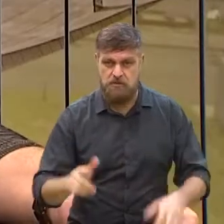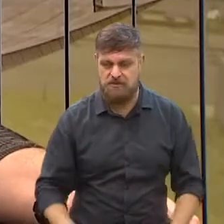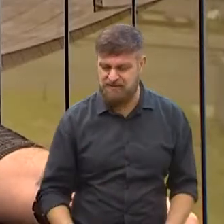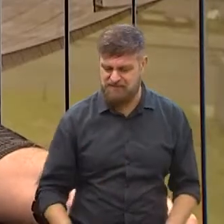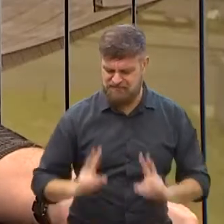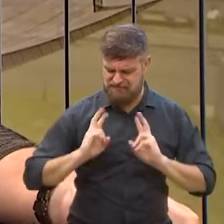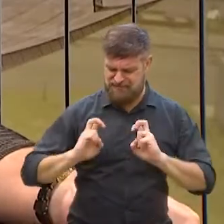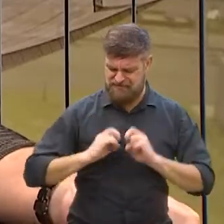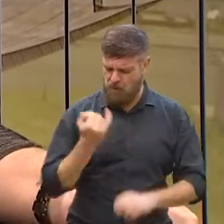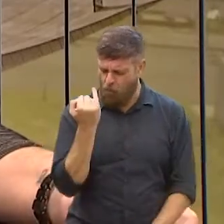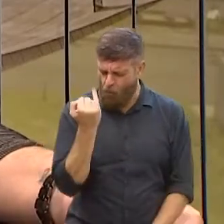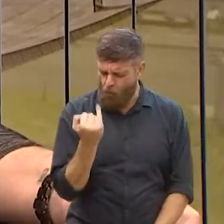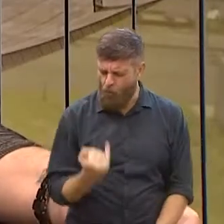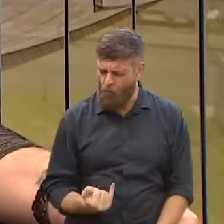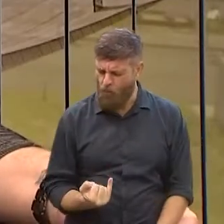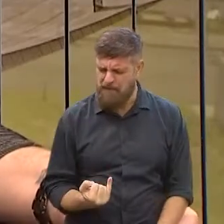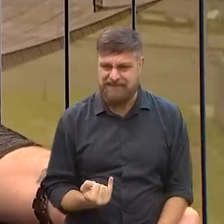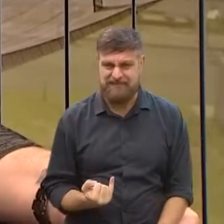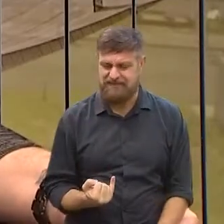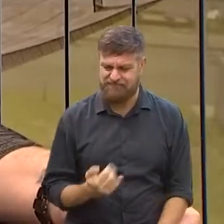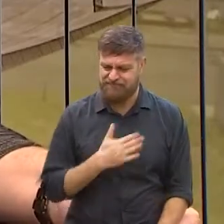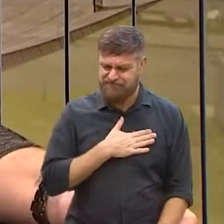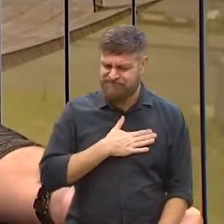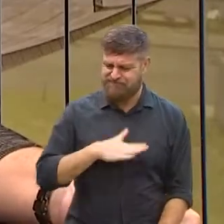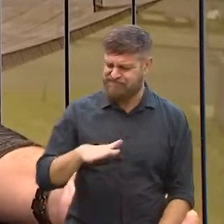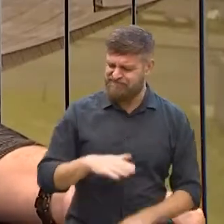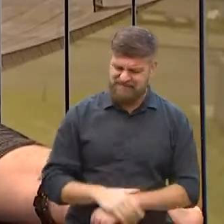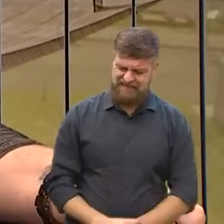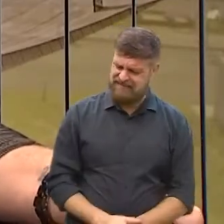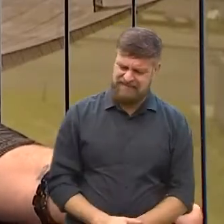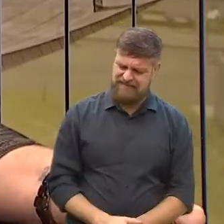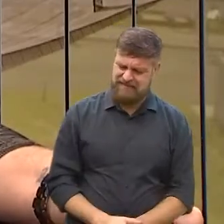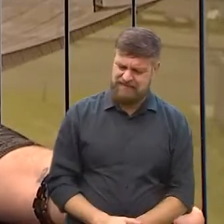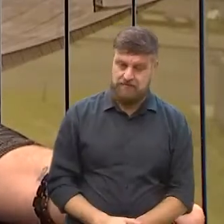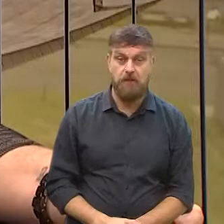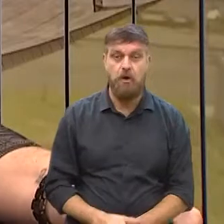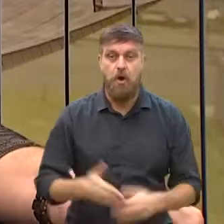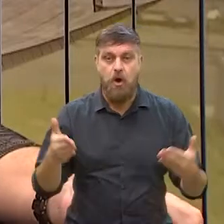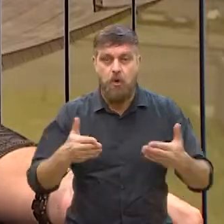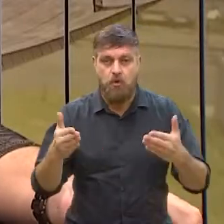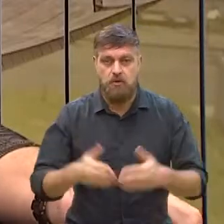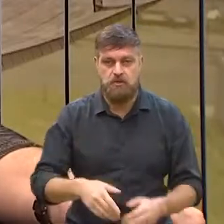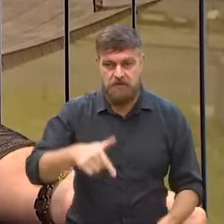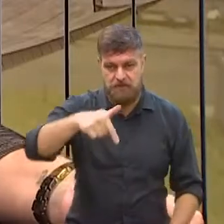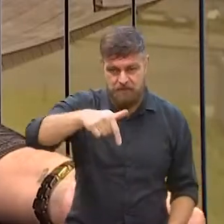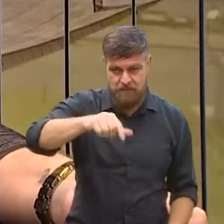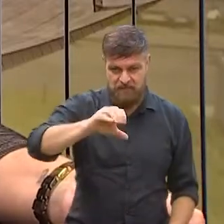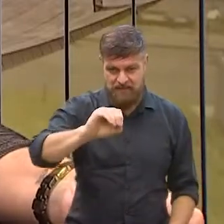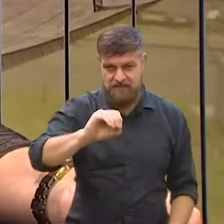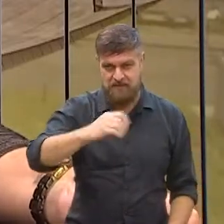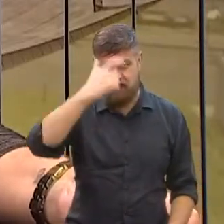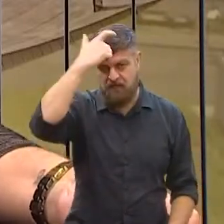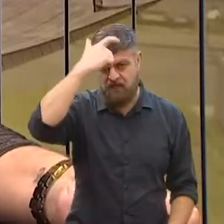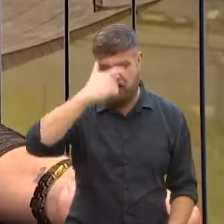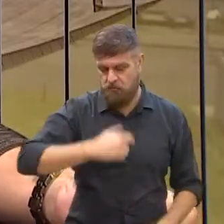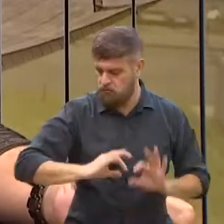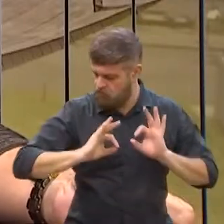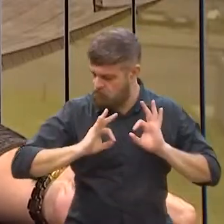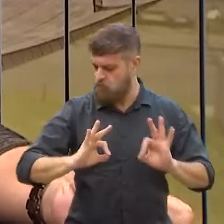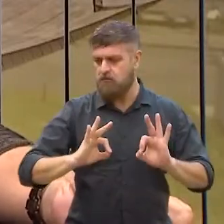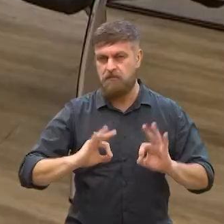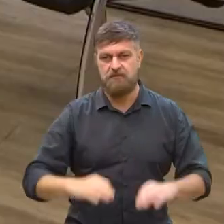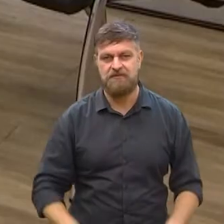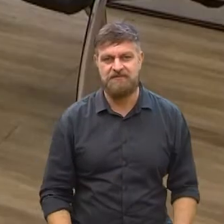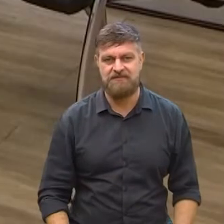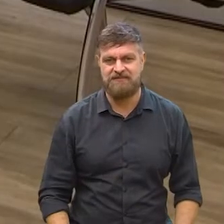muito magra. A minha aparência não batia. Daí hoje eu tô com 70, eu me acho assim, é o que eu quero. Você